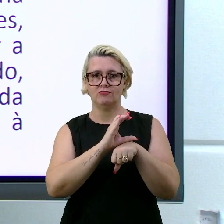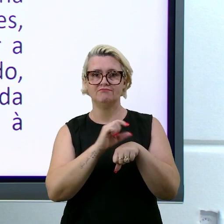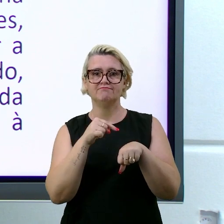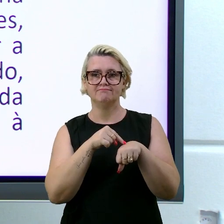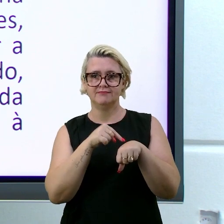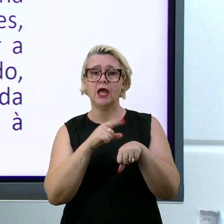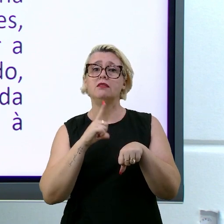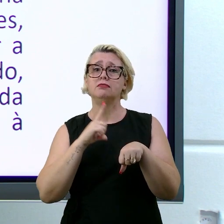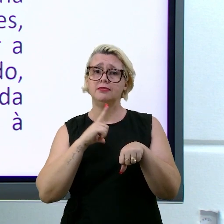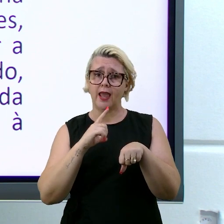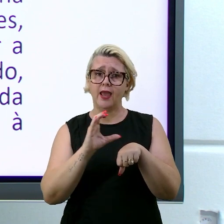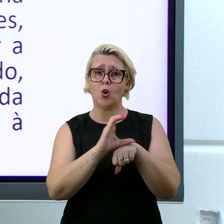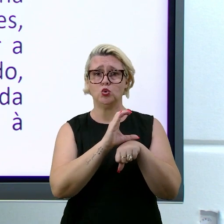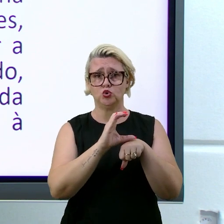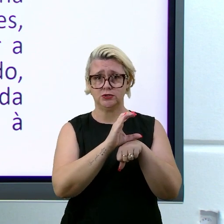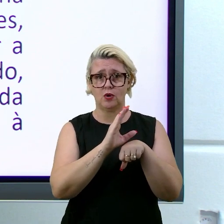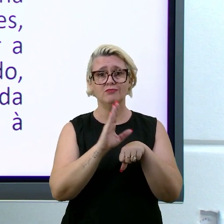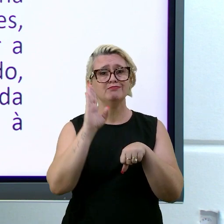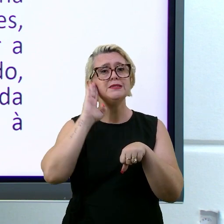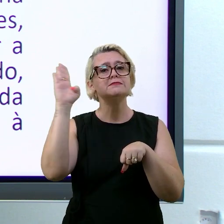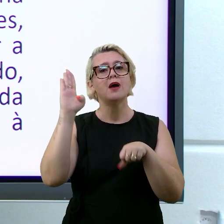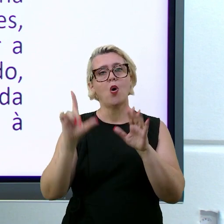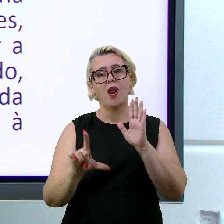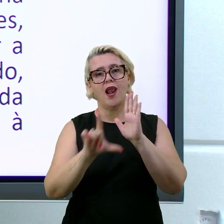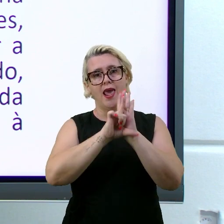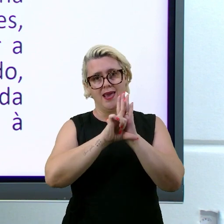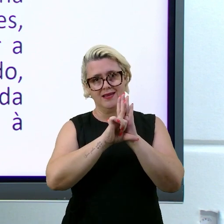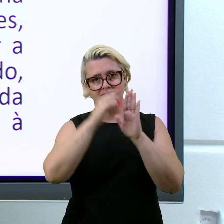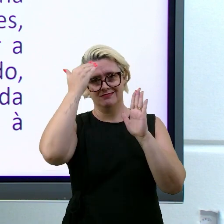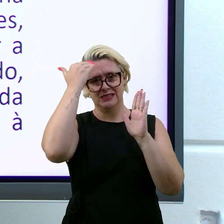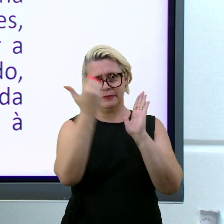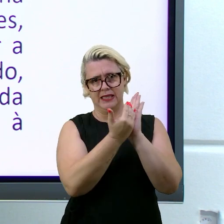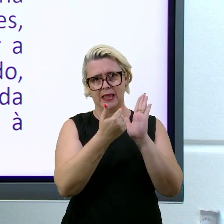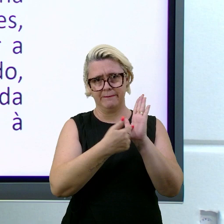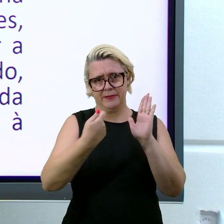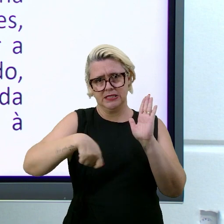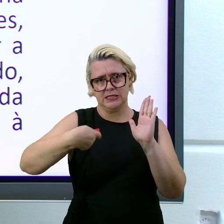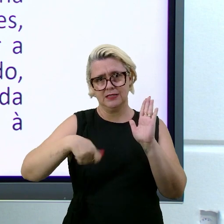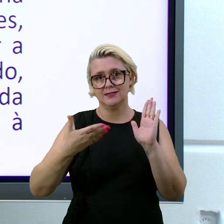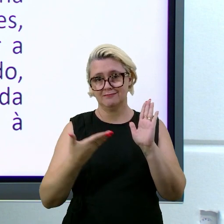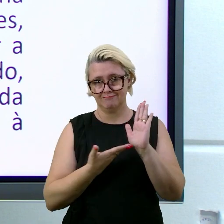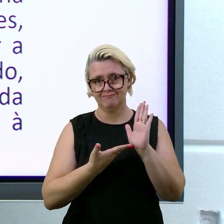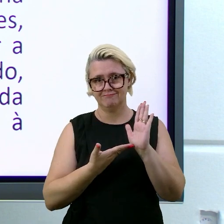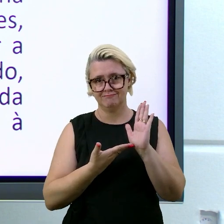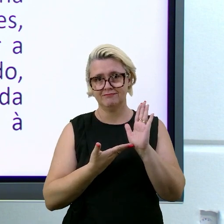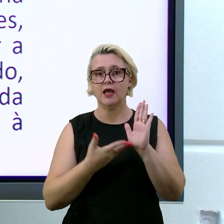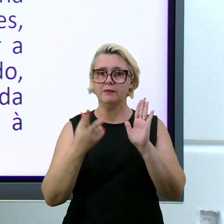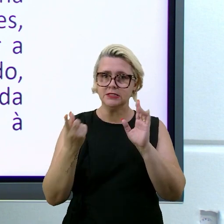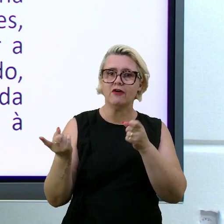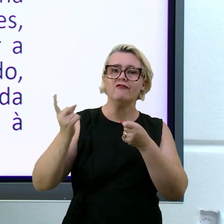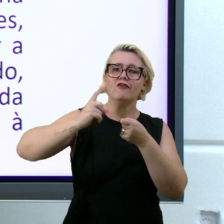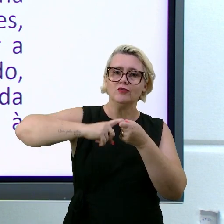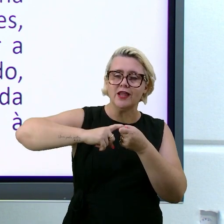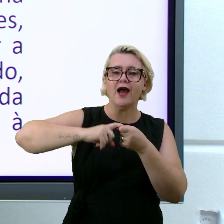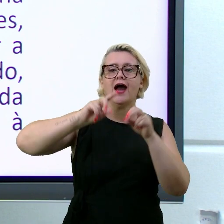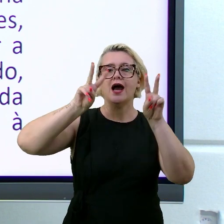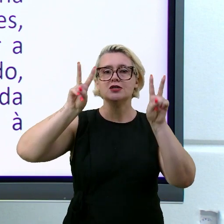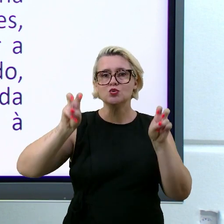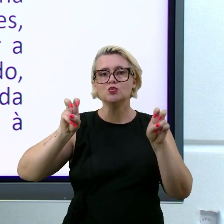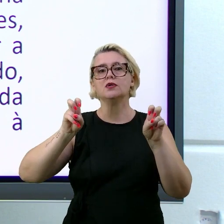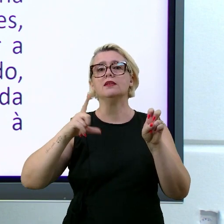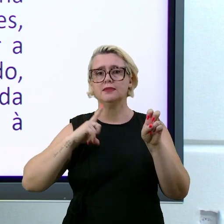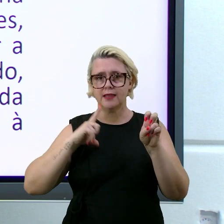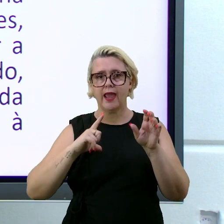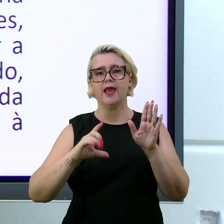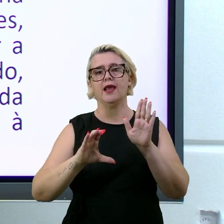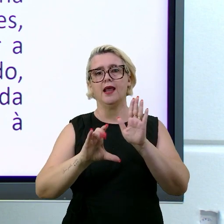a Constituição é o quê? Não é a nossa grande lei, a lei maior? Pronto, é a retomada da ideia que